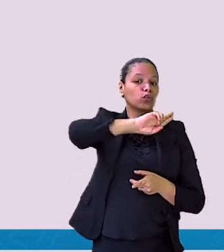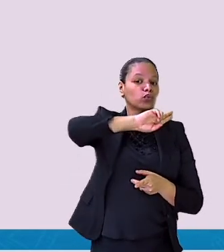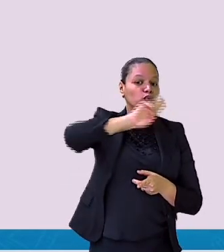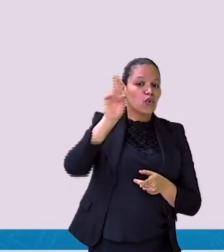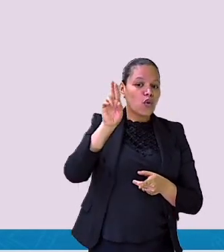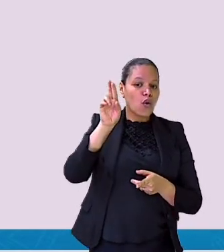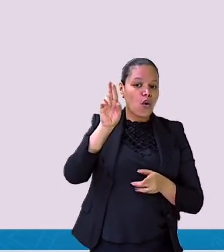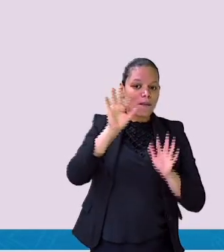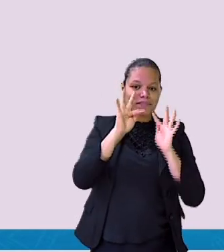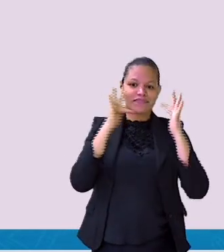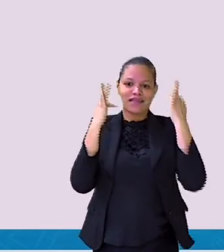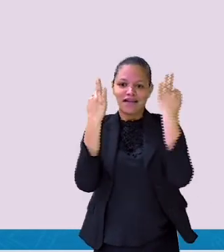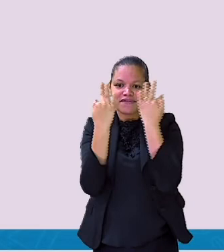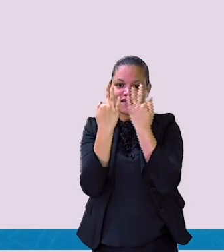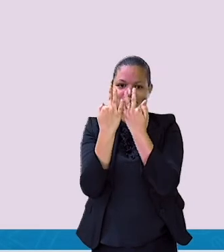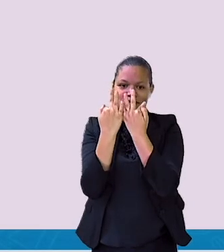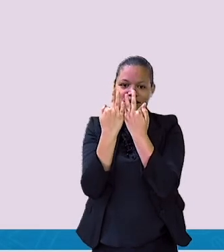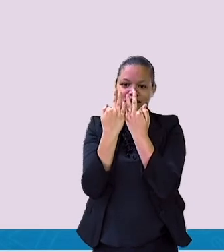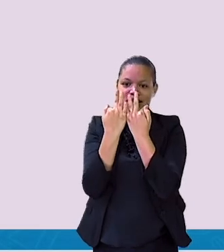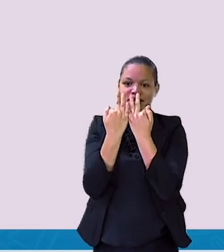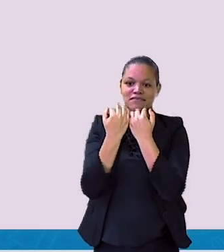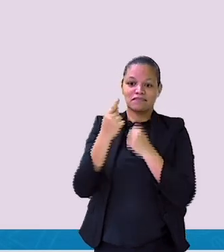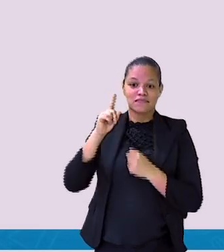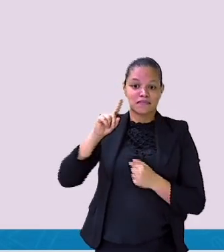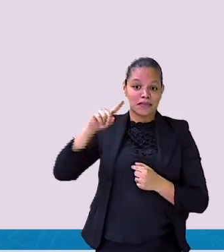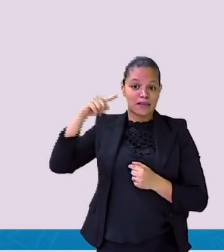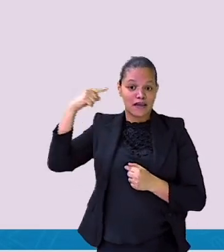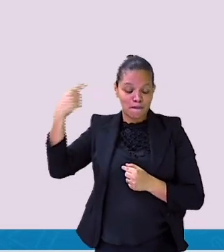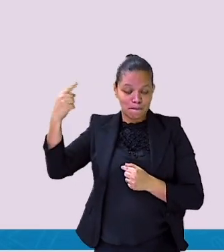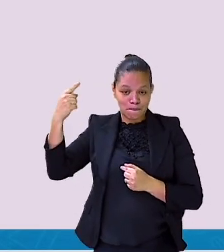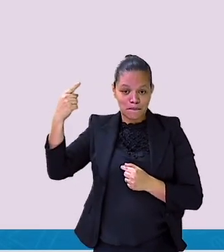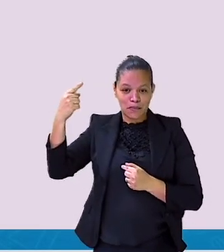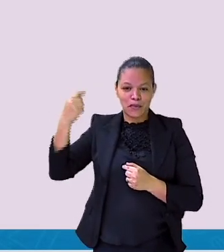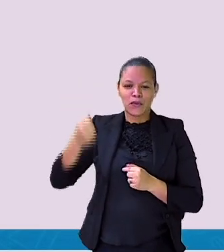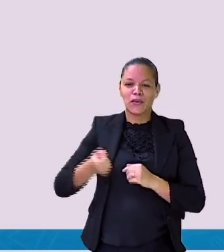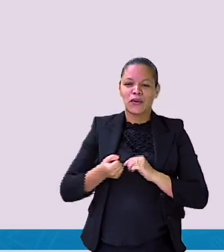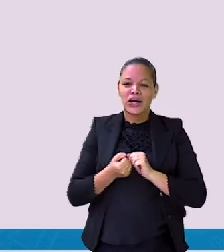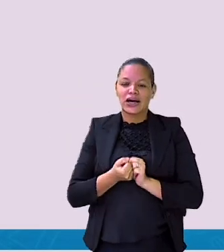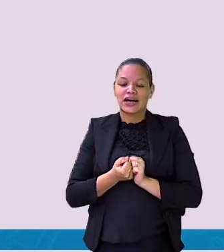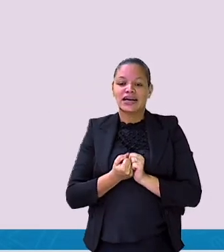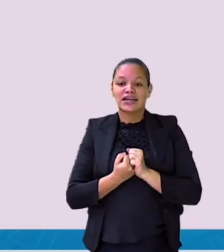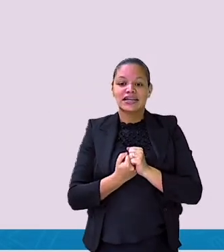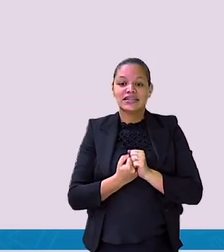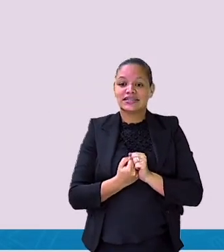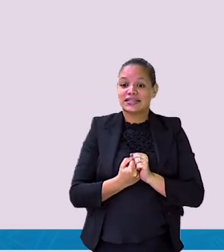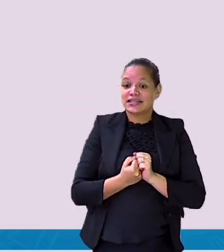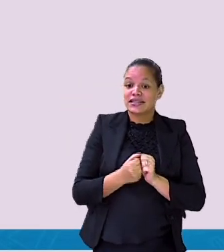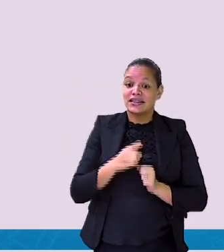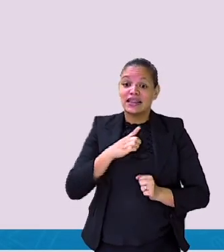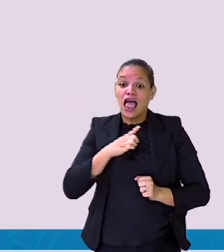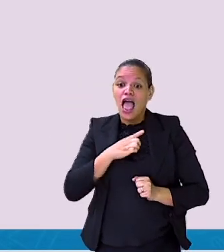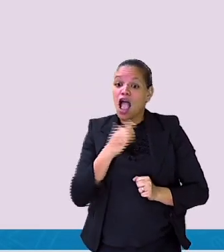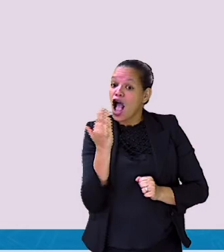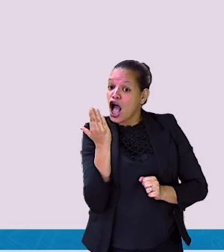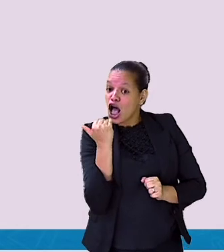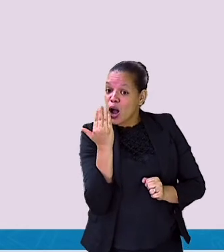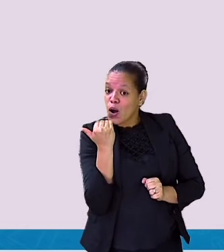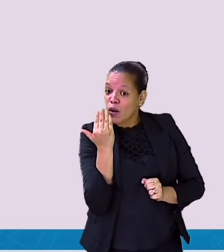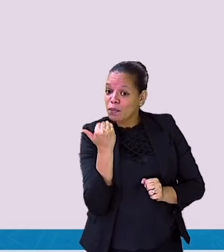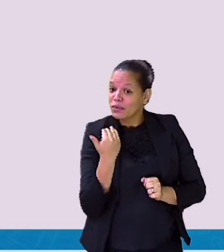minha família. E lá na minha família, apareceram 4 comidas